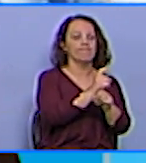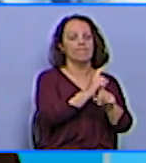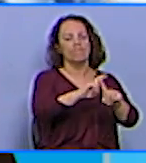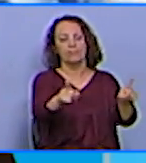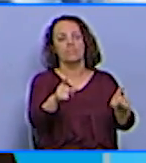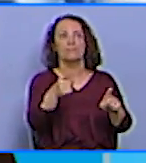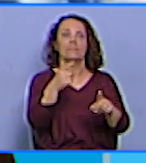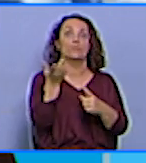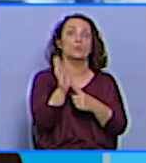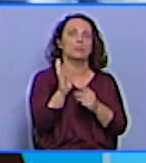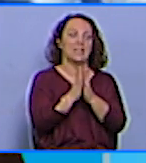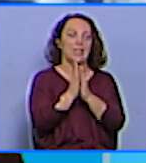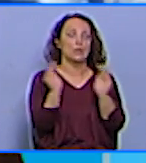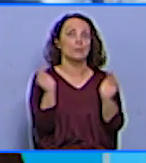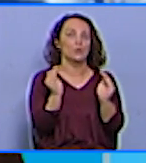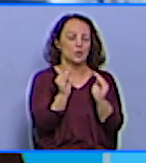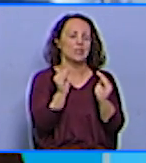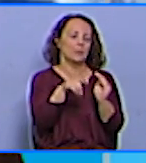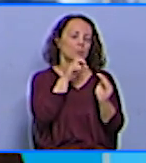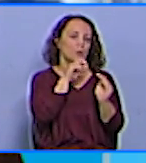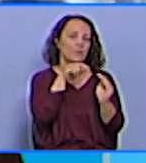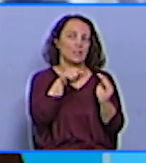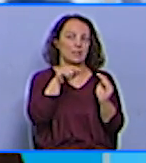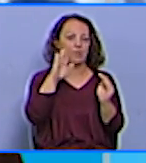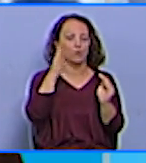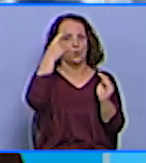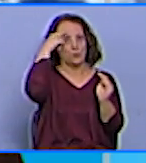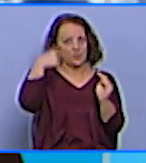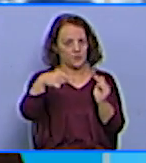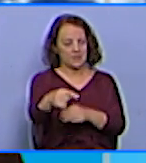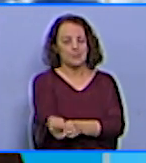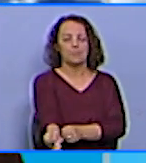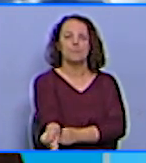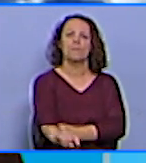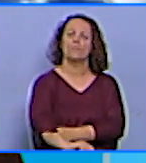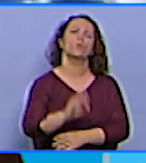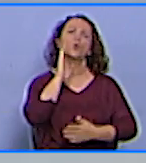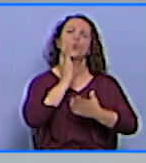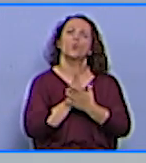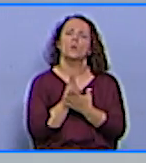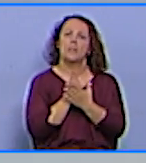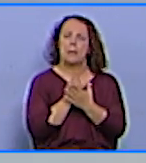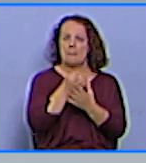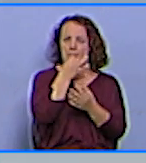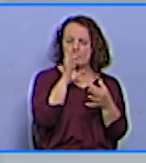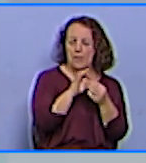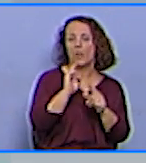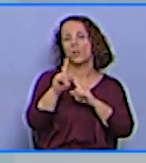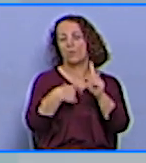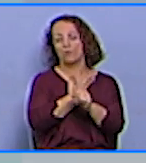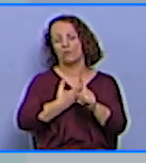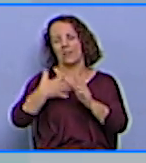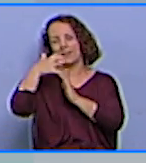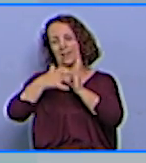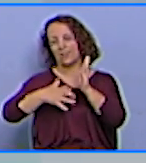especialmente nas igrejas mais pequenas, que isso possa ser mais complicado. Uma última referência antes de irmos aos textos da liturgia deste domingo, à